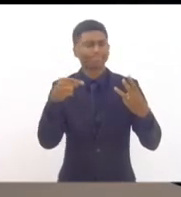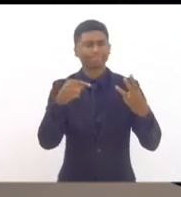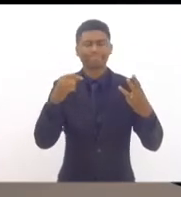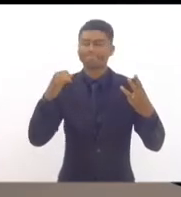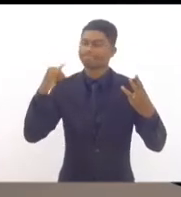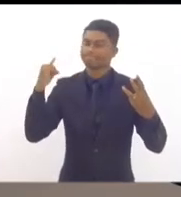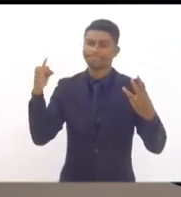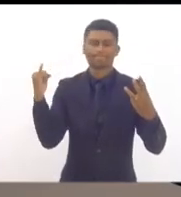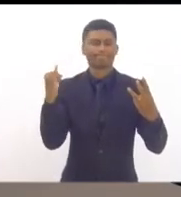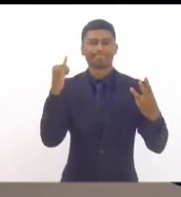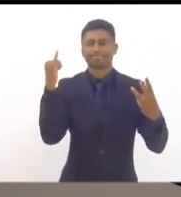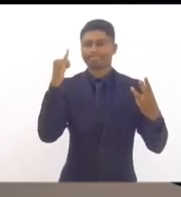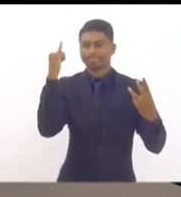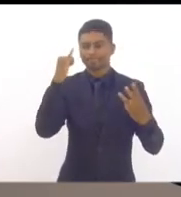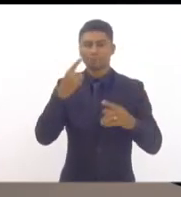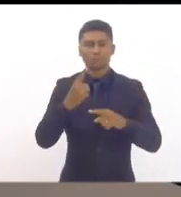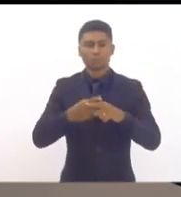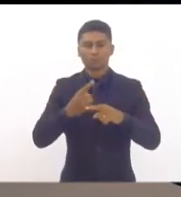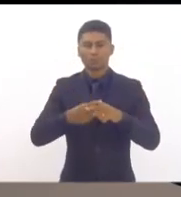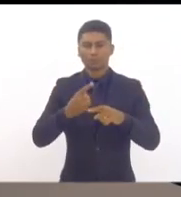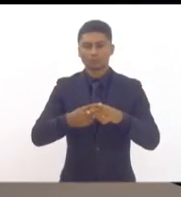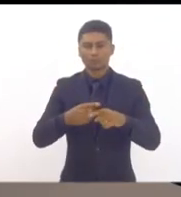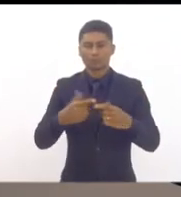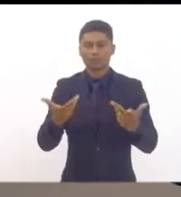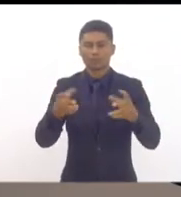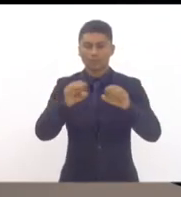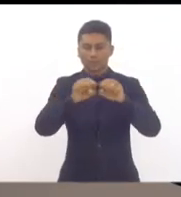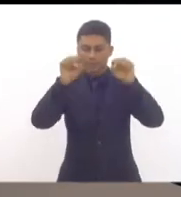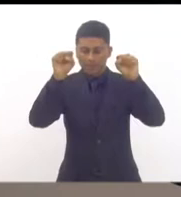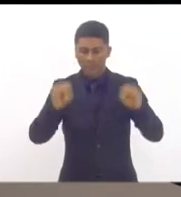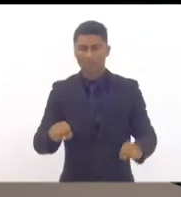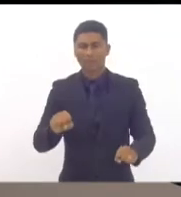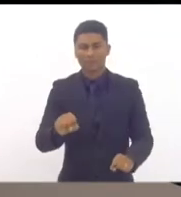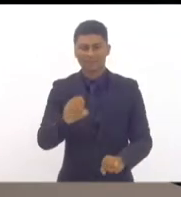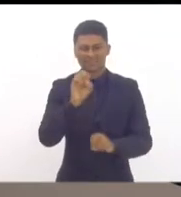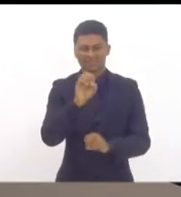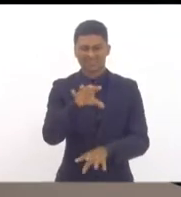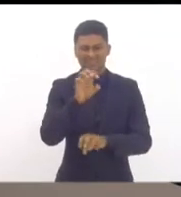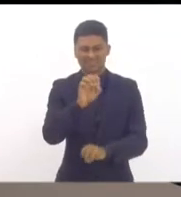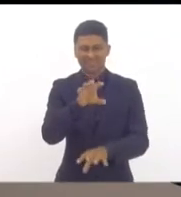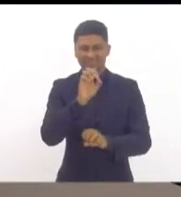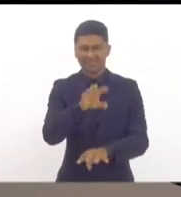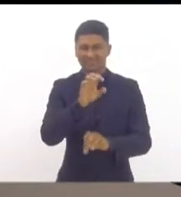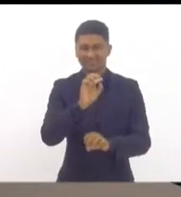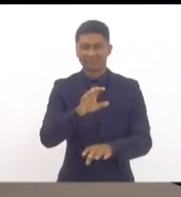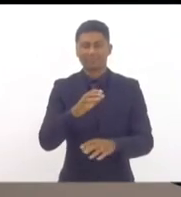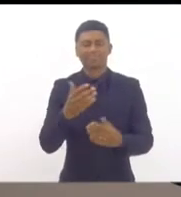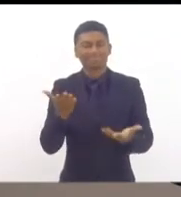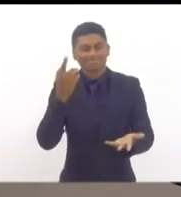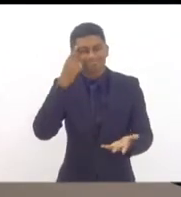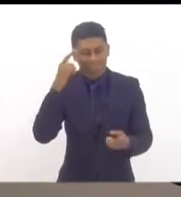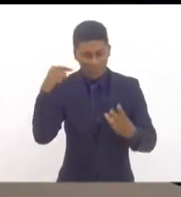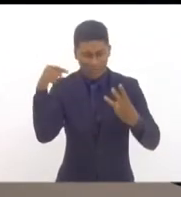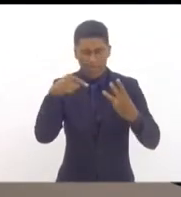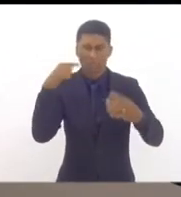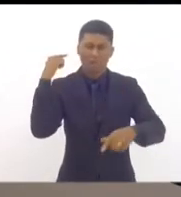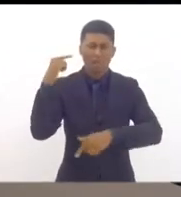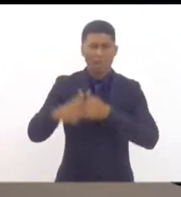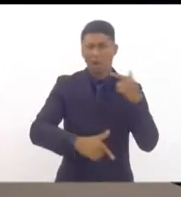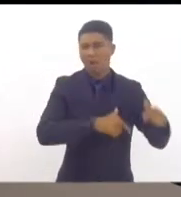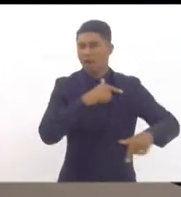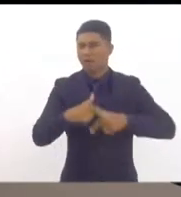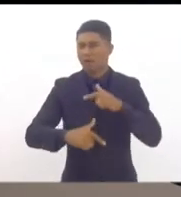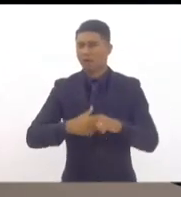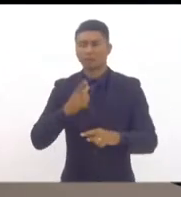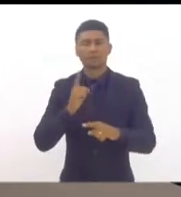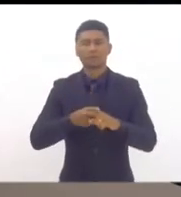junto ao sistema socioeducativo. A gente tem que lembrar que o mecanismo, ele não atua em espaço de